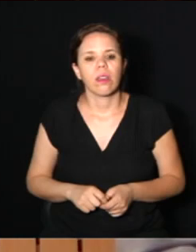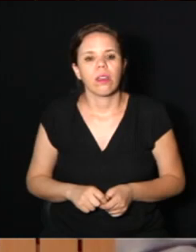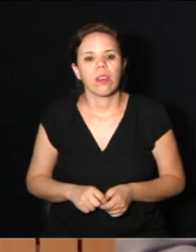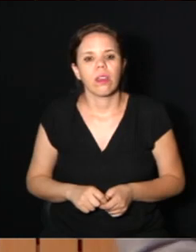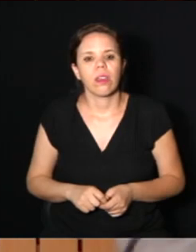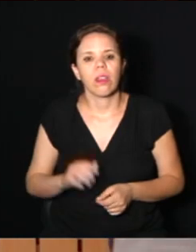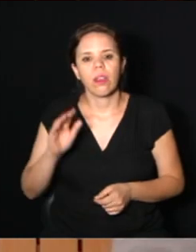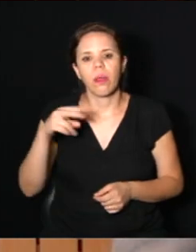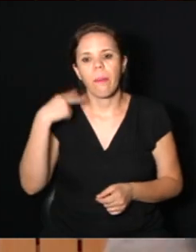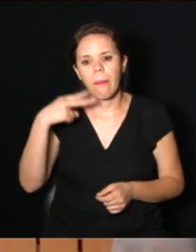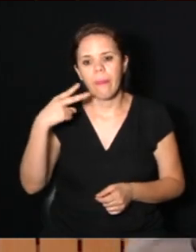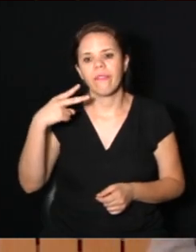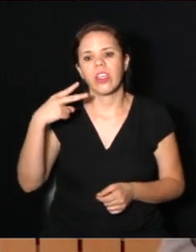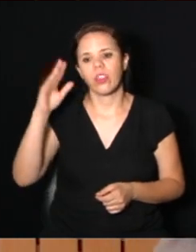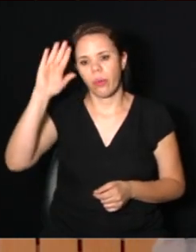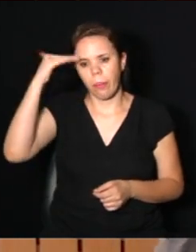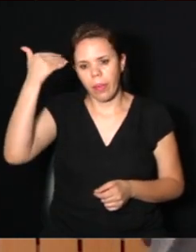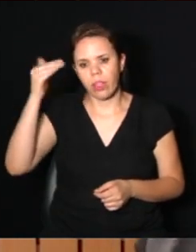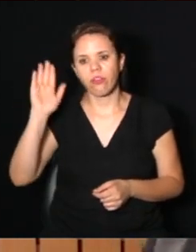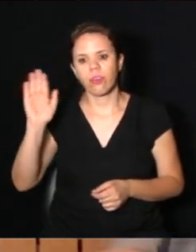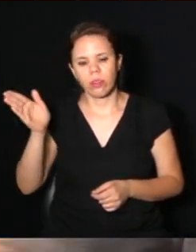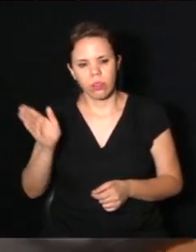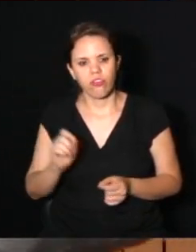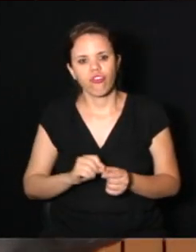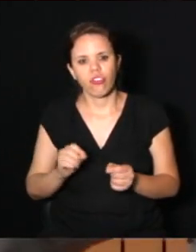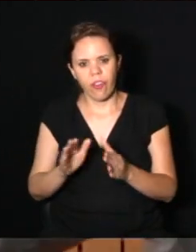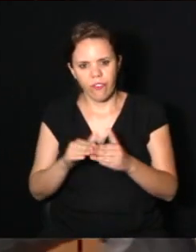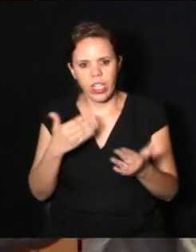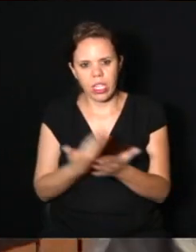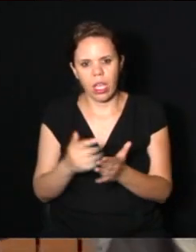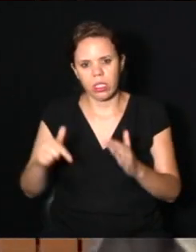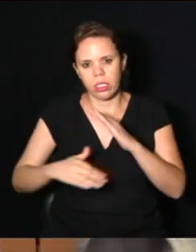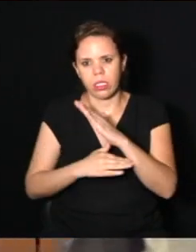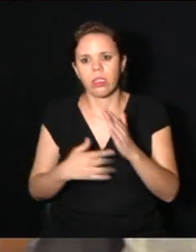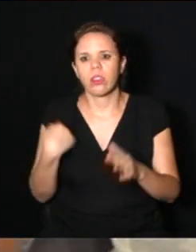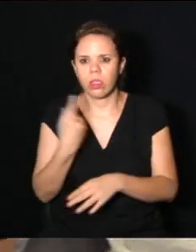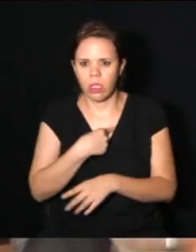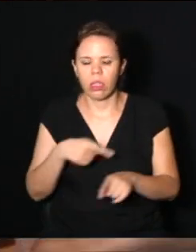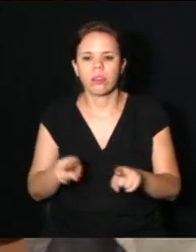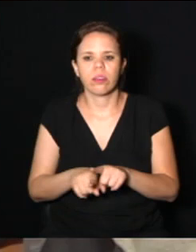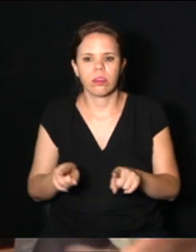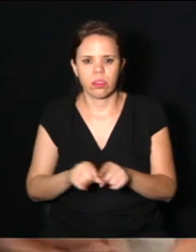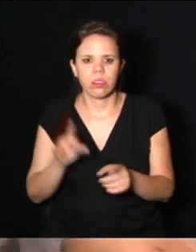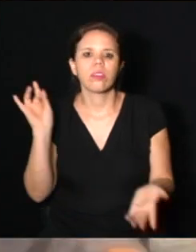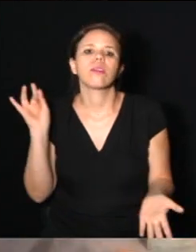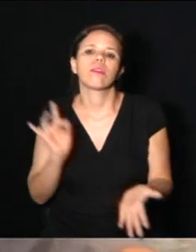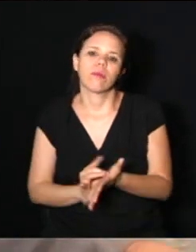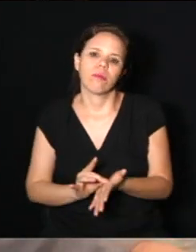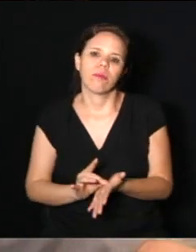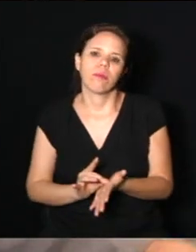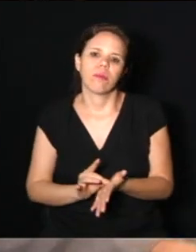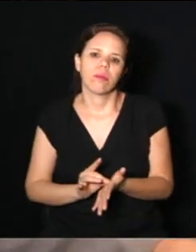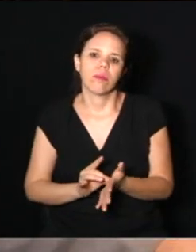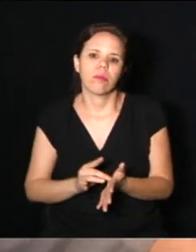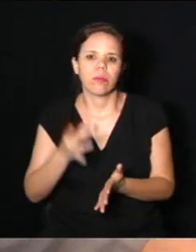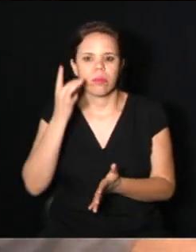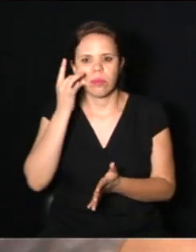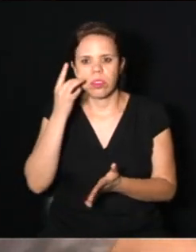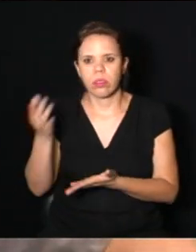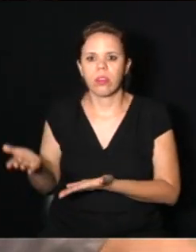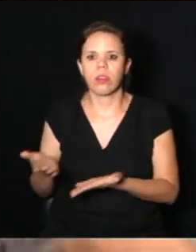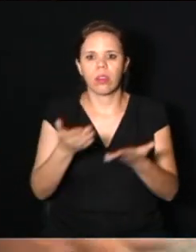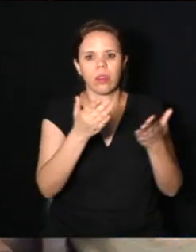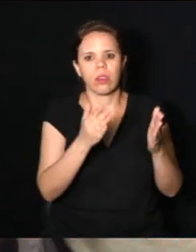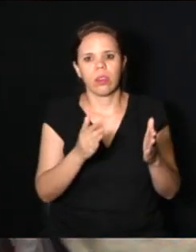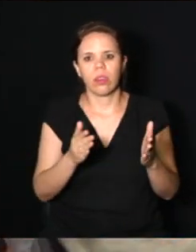Pedro Torinho já tenha feito os pedidos via requerimento, né, essa casa, mas não impede da gente realmente, pessoalmente, estar levando essa